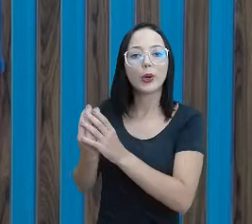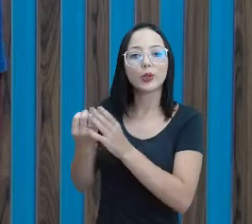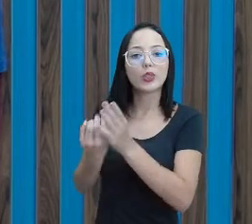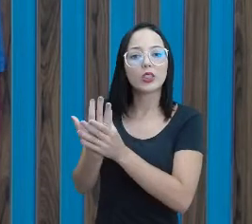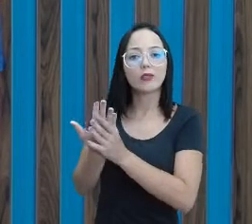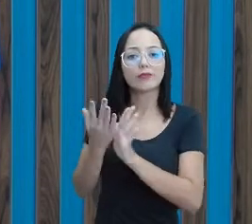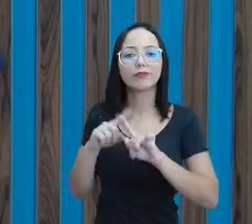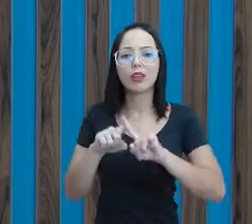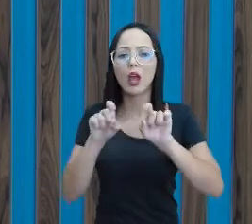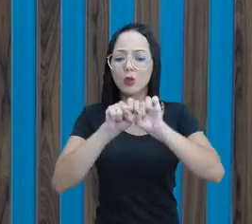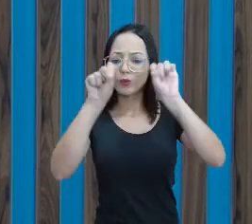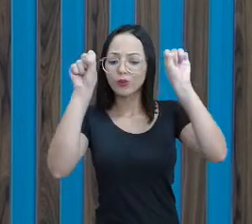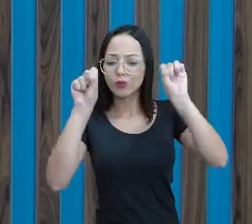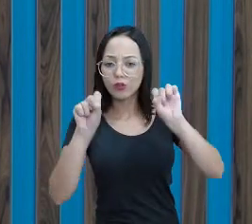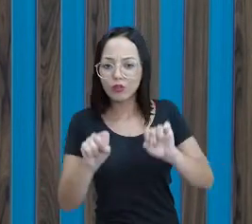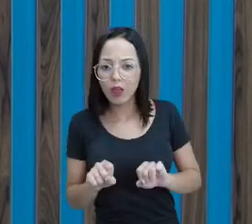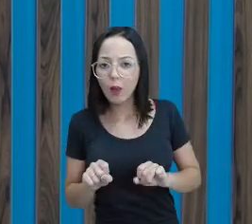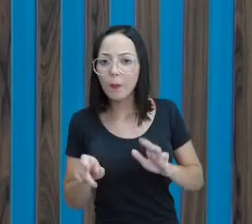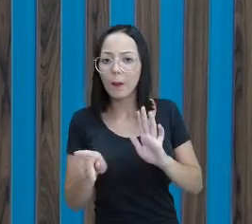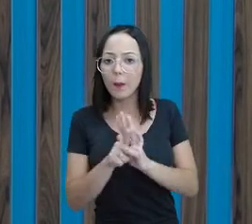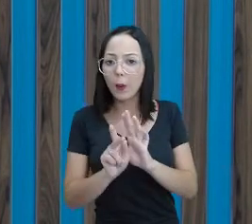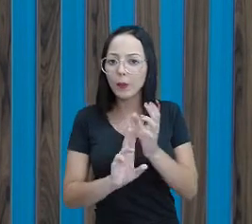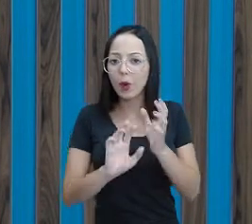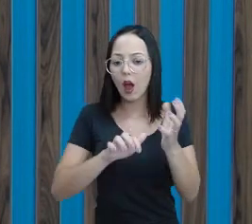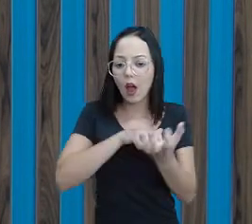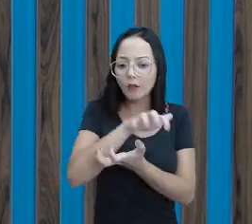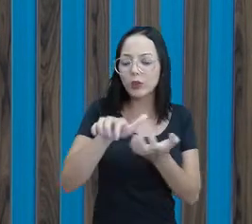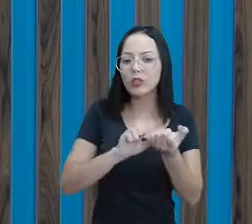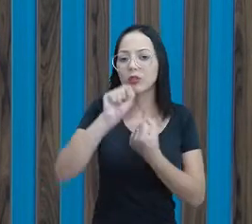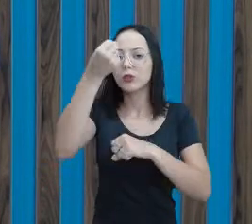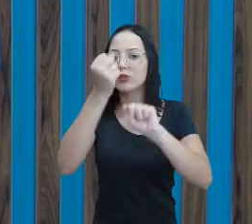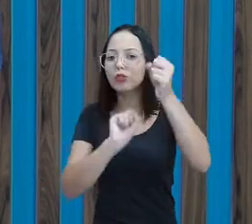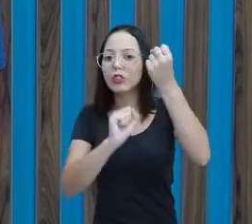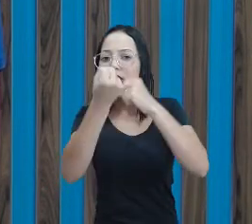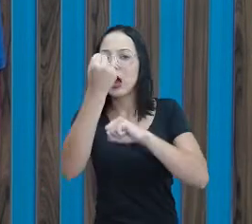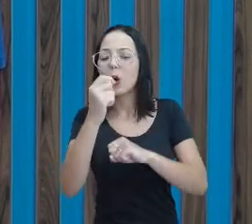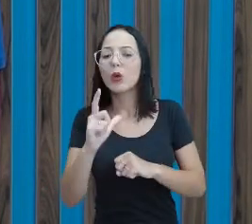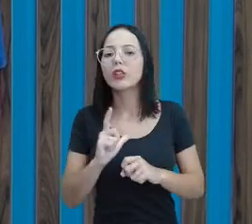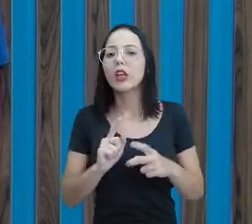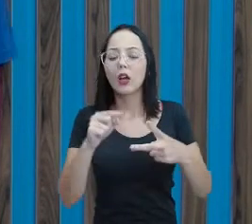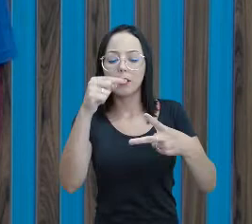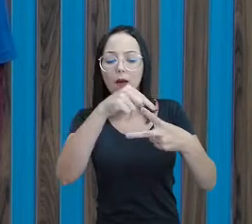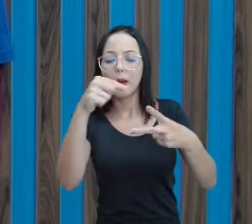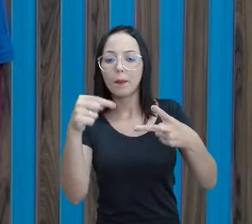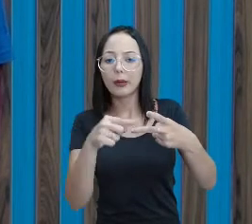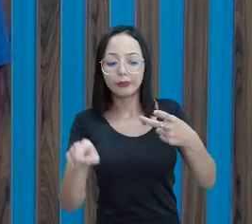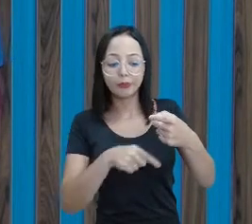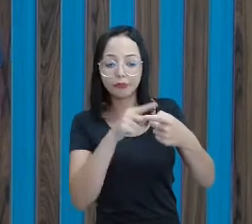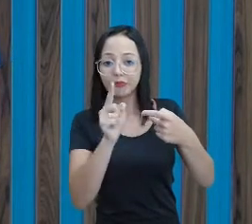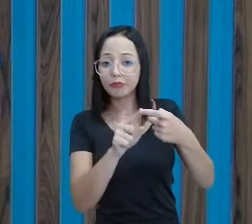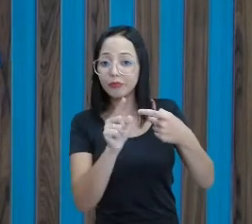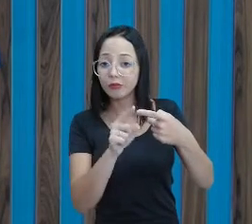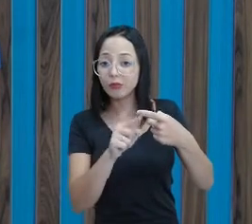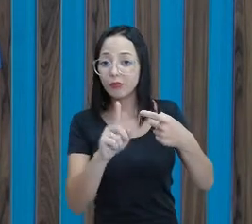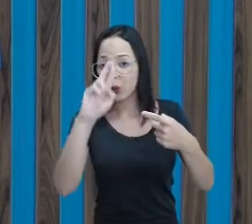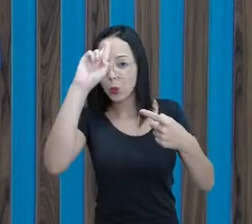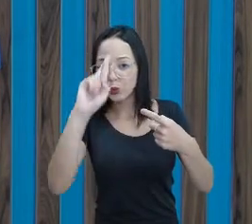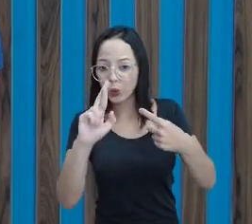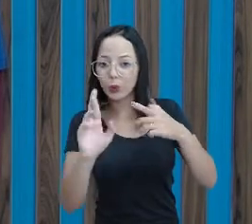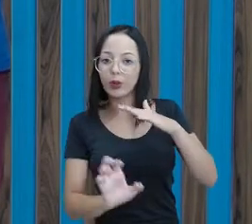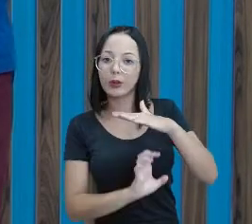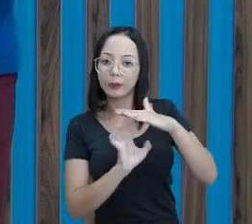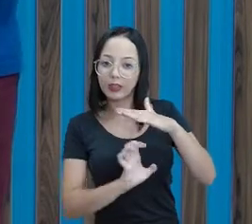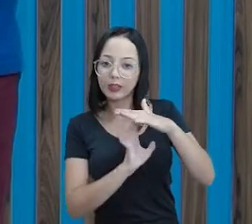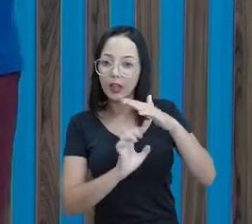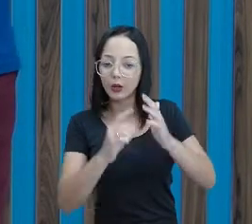Esse sistema aqui na Revolução Industrial ou nas indústrias, ele cria duas classes. O empresário, que o professor Justo acabou de falar,